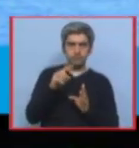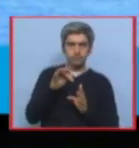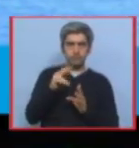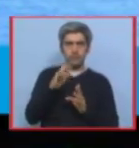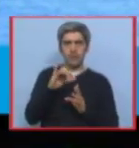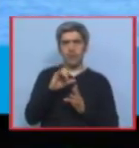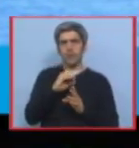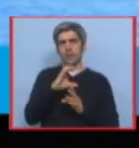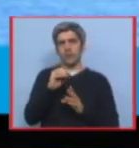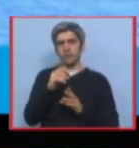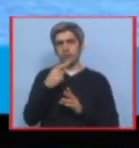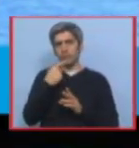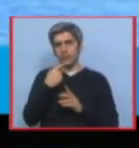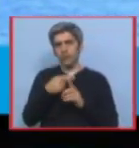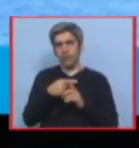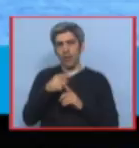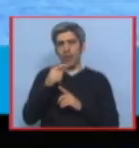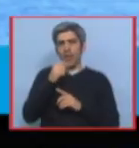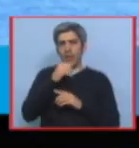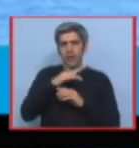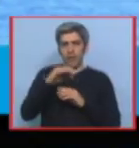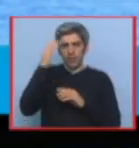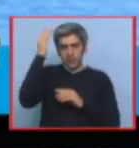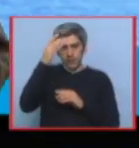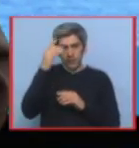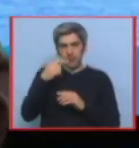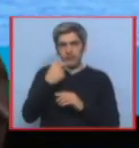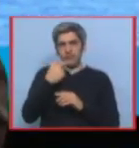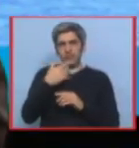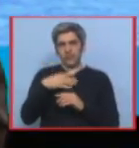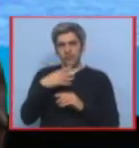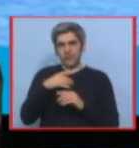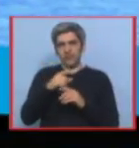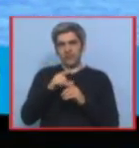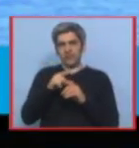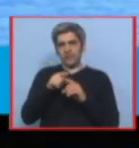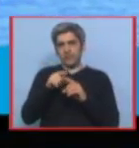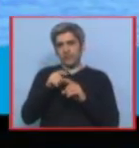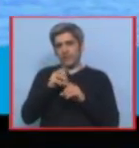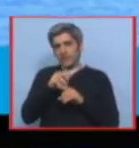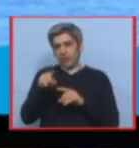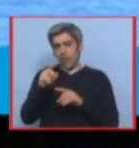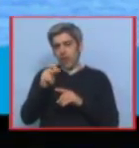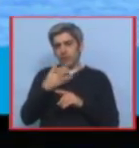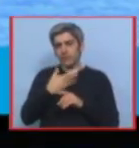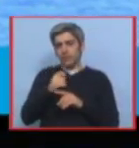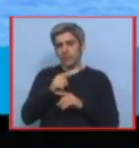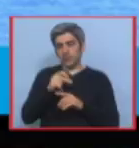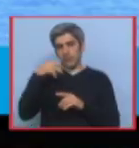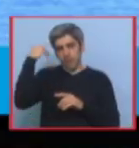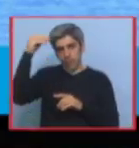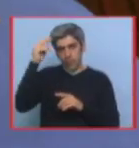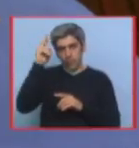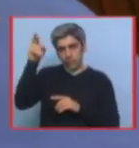Francisco. Ele estava muito entusiasmado em ir à Terra Santa, também estava muito entusiasmado na missão ad gentes, sobretudo a